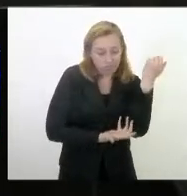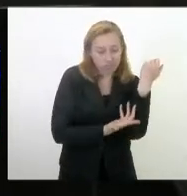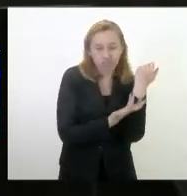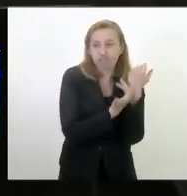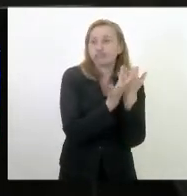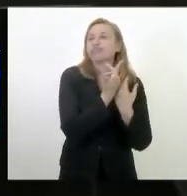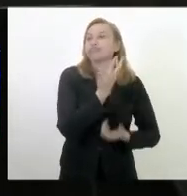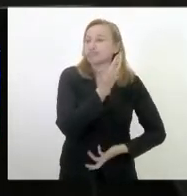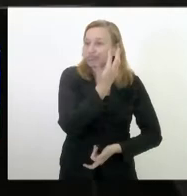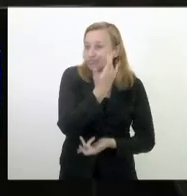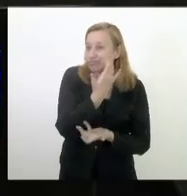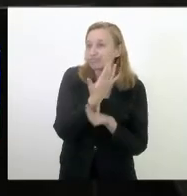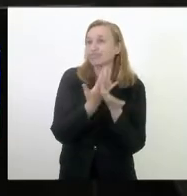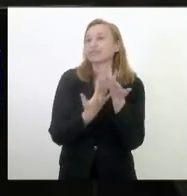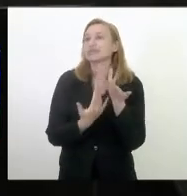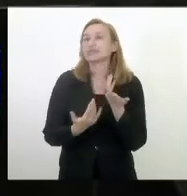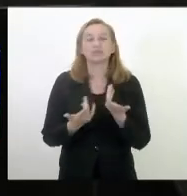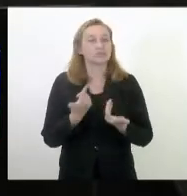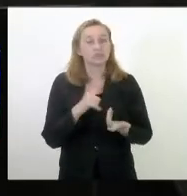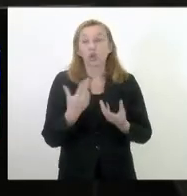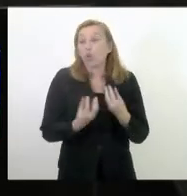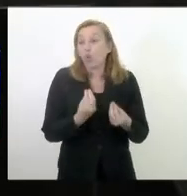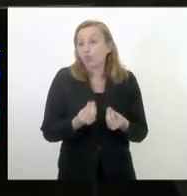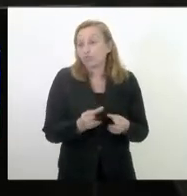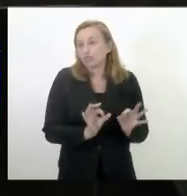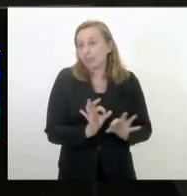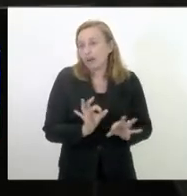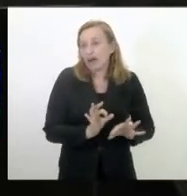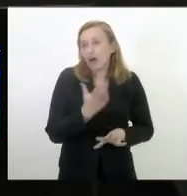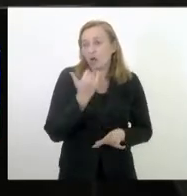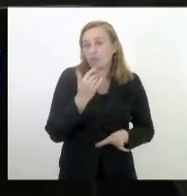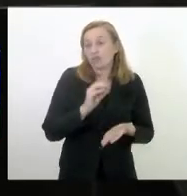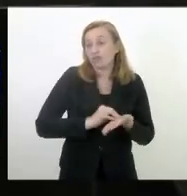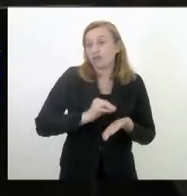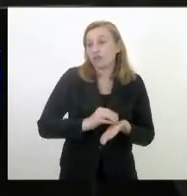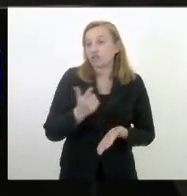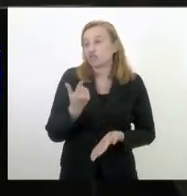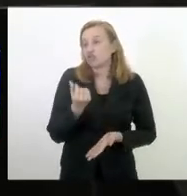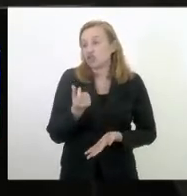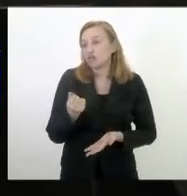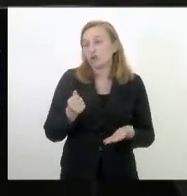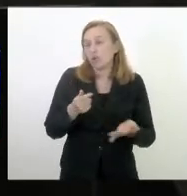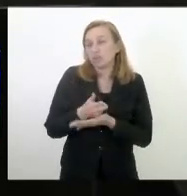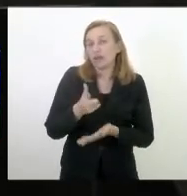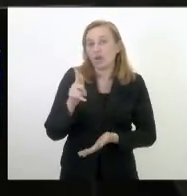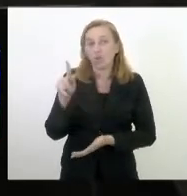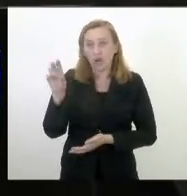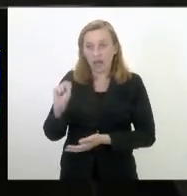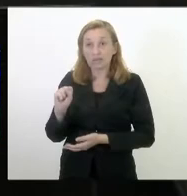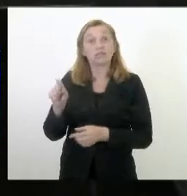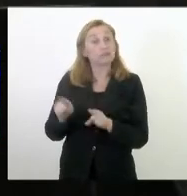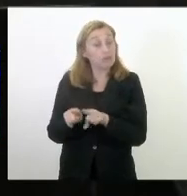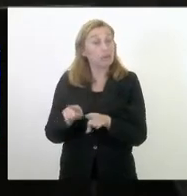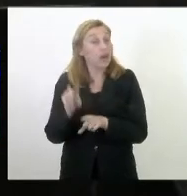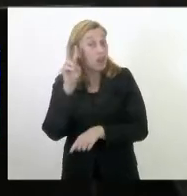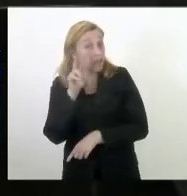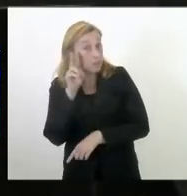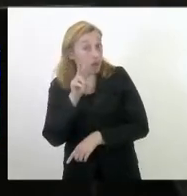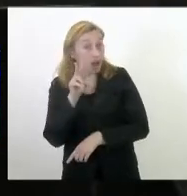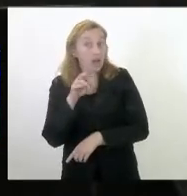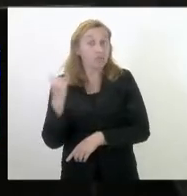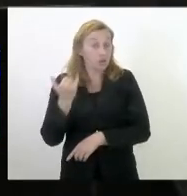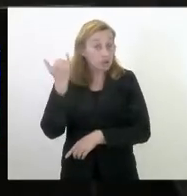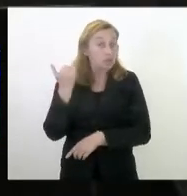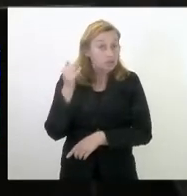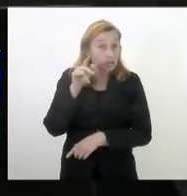condições de preparar esses alimentos por falta de dinheiro para comprar o gás. E é importante lembrar que houve propaganda, deputada Tia Ju, que